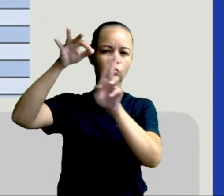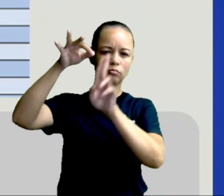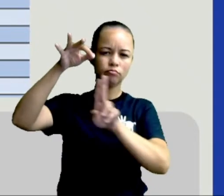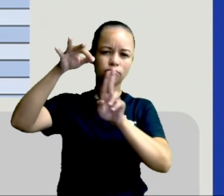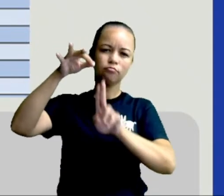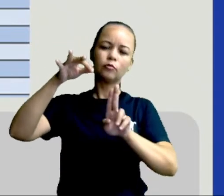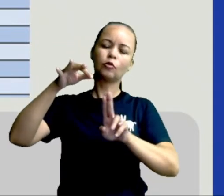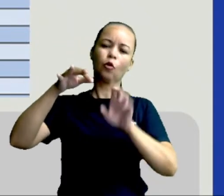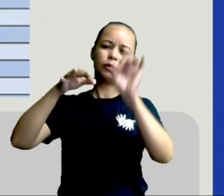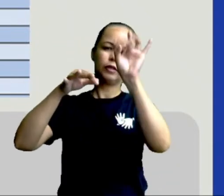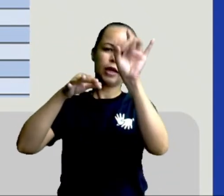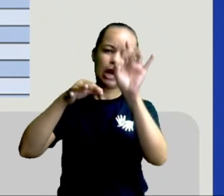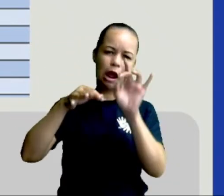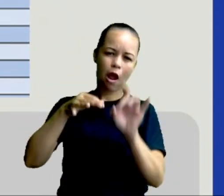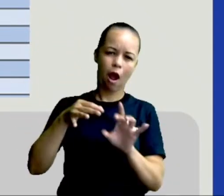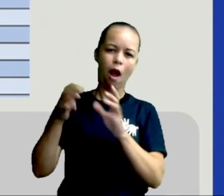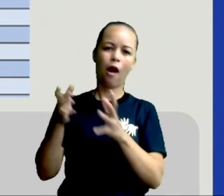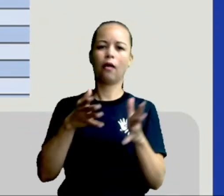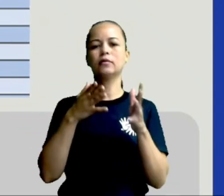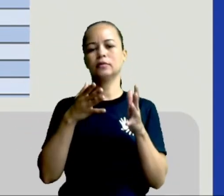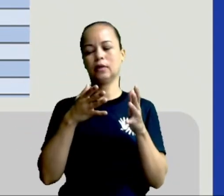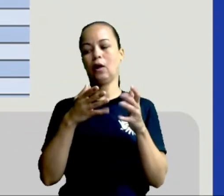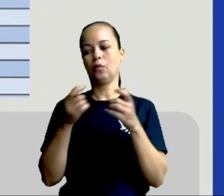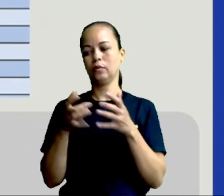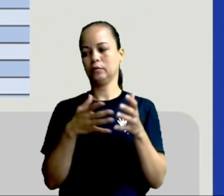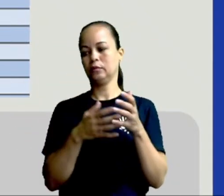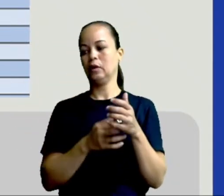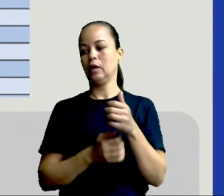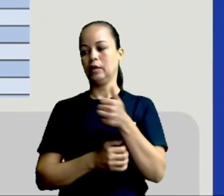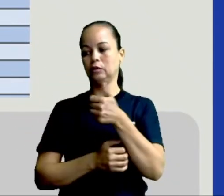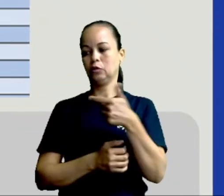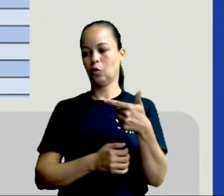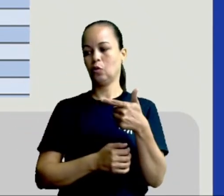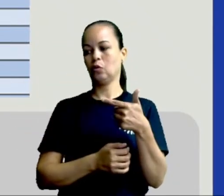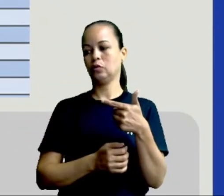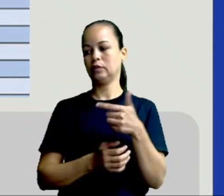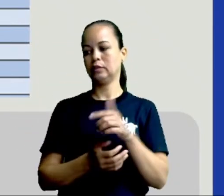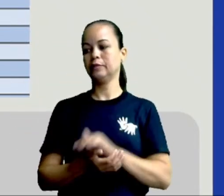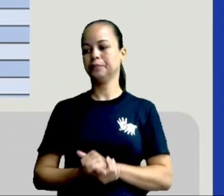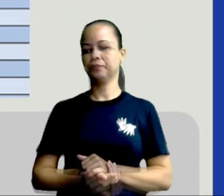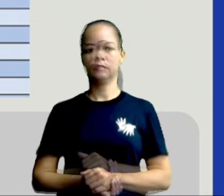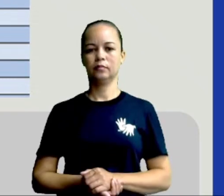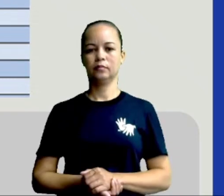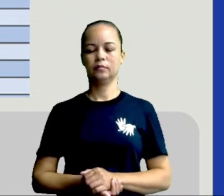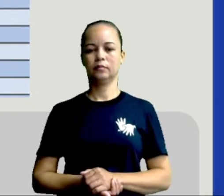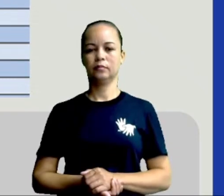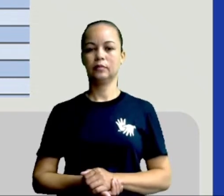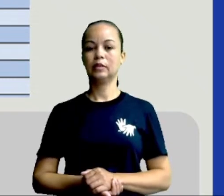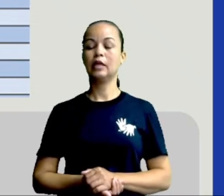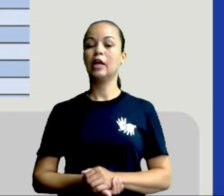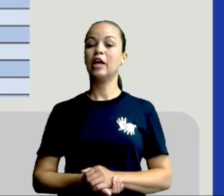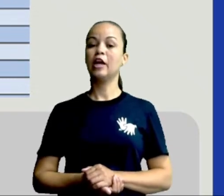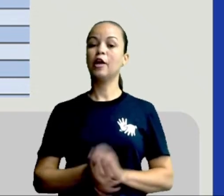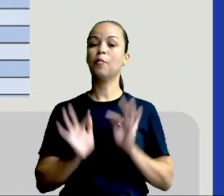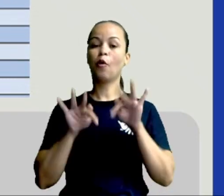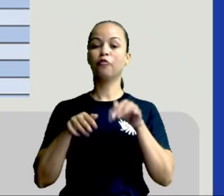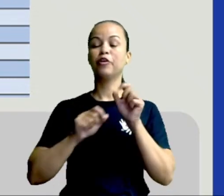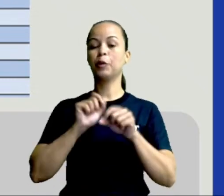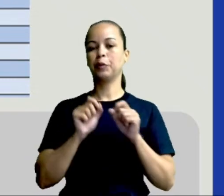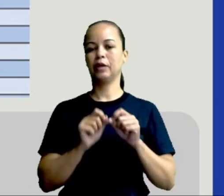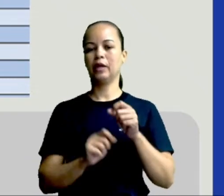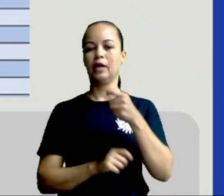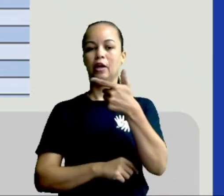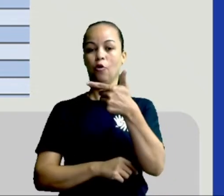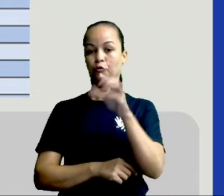11 lados, undecágono. E 12 lados, dodecágono. E para completar, o 20